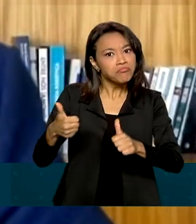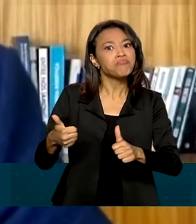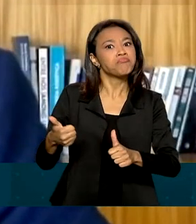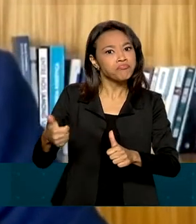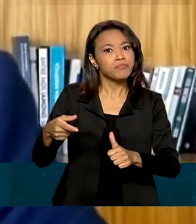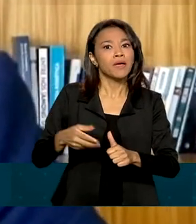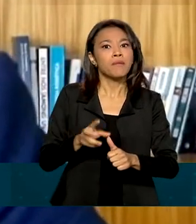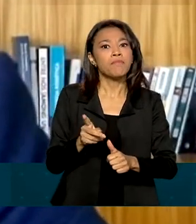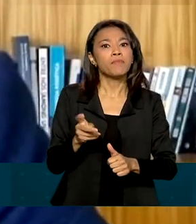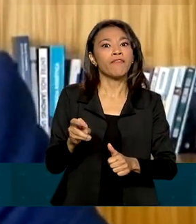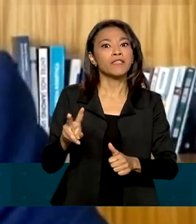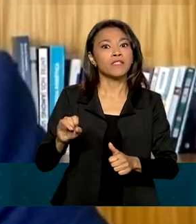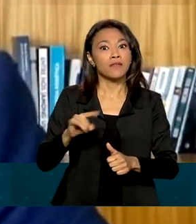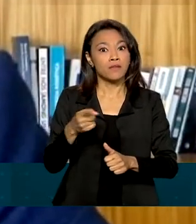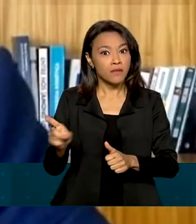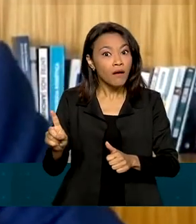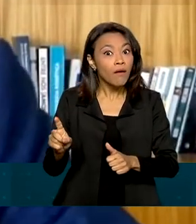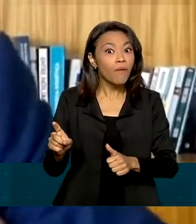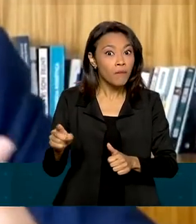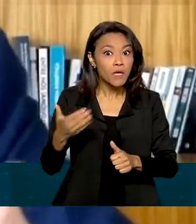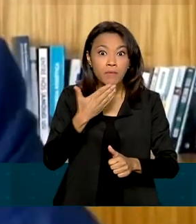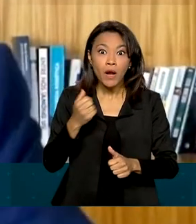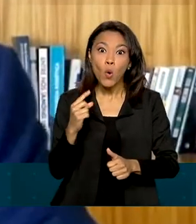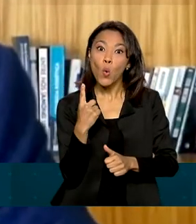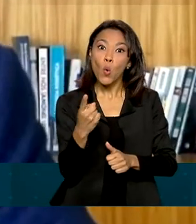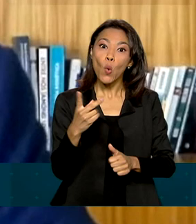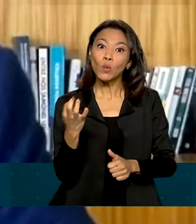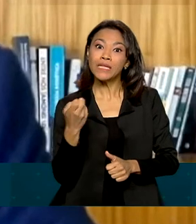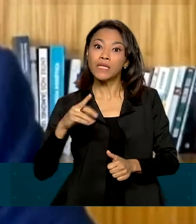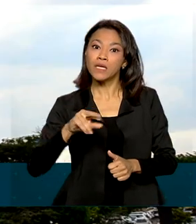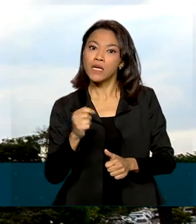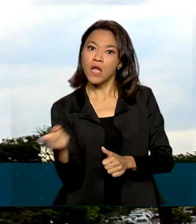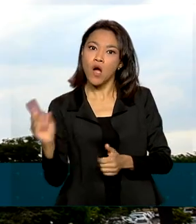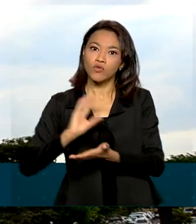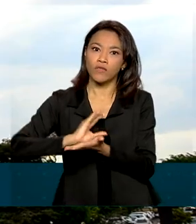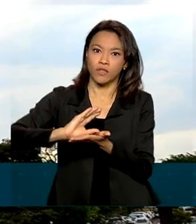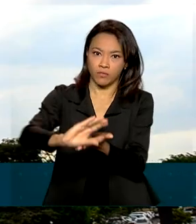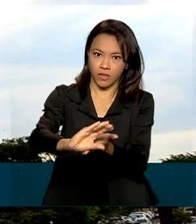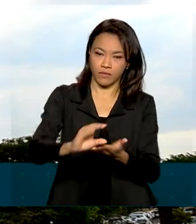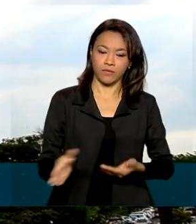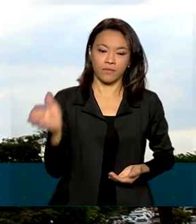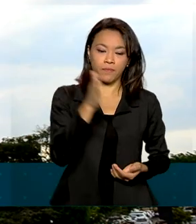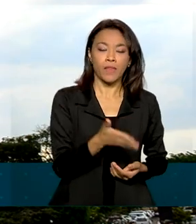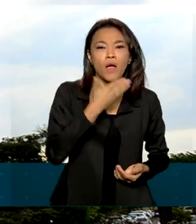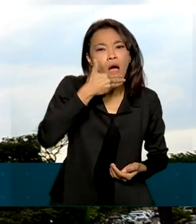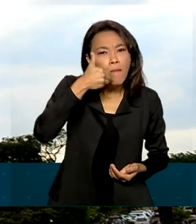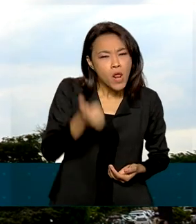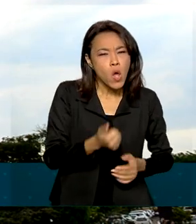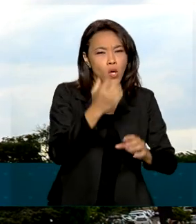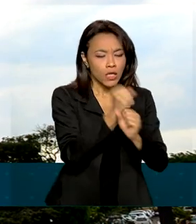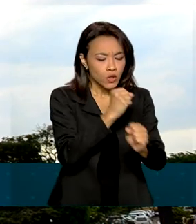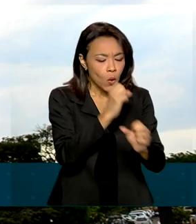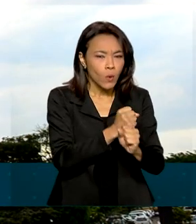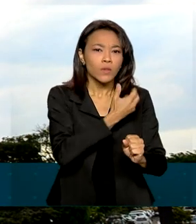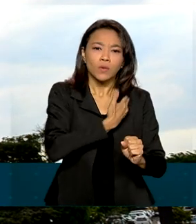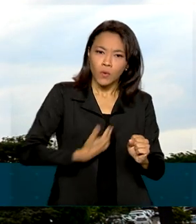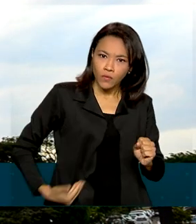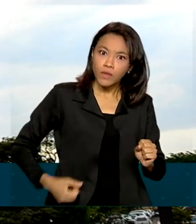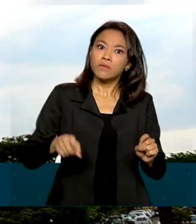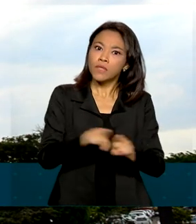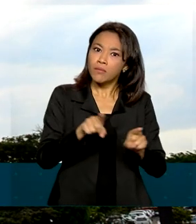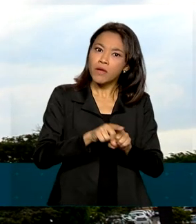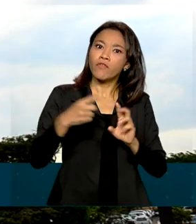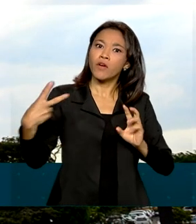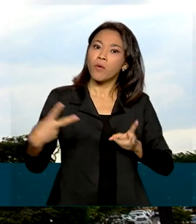concessões e privatizações indo para um trilhão de investimentos a tendência de melhora nas contas públicas também foi